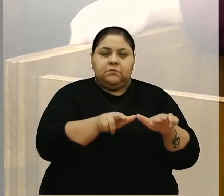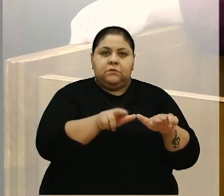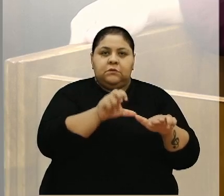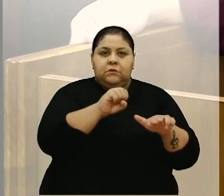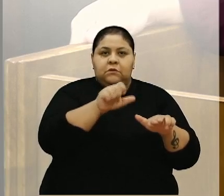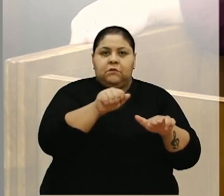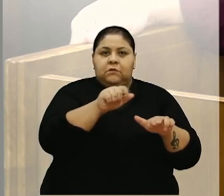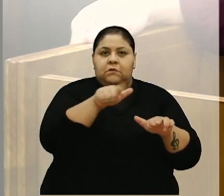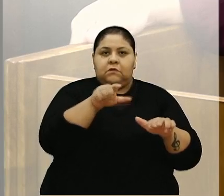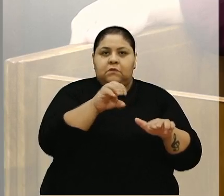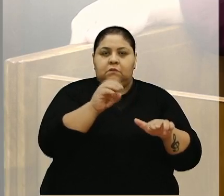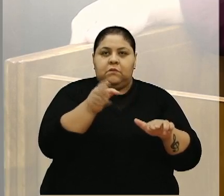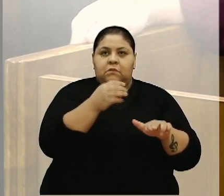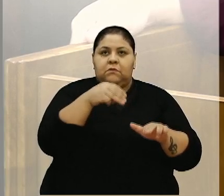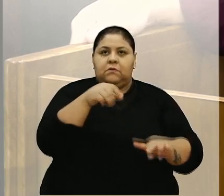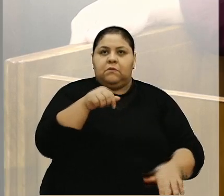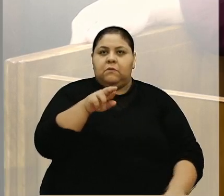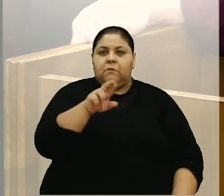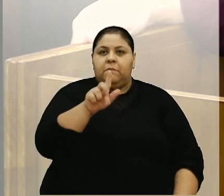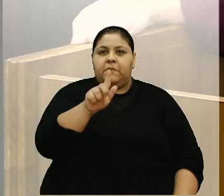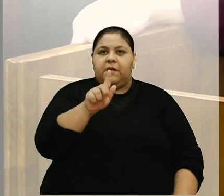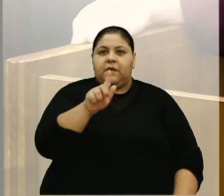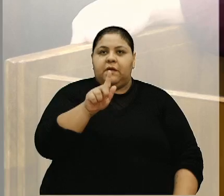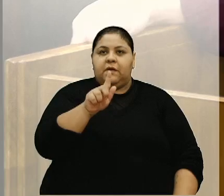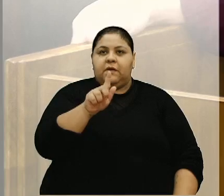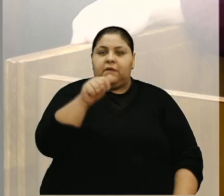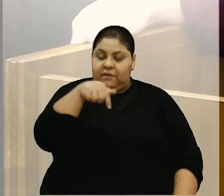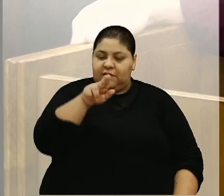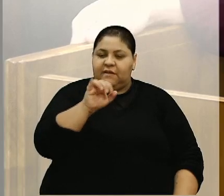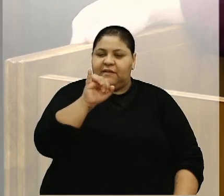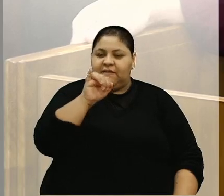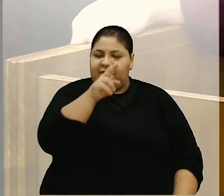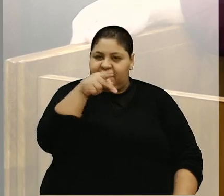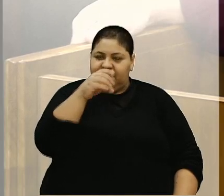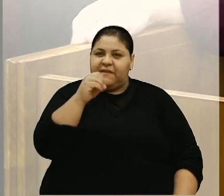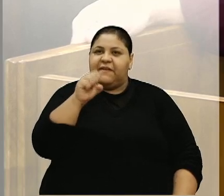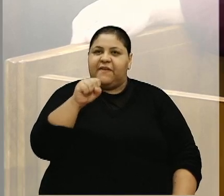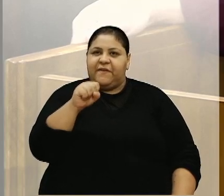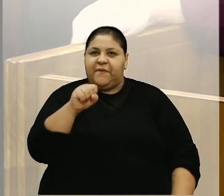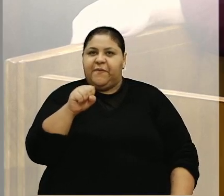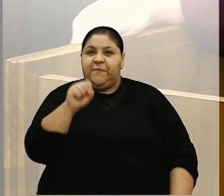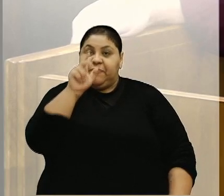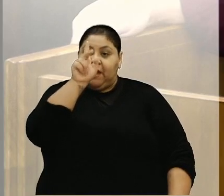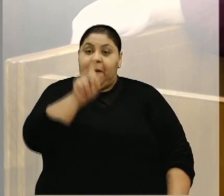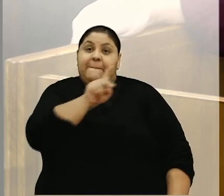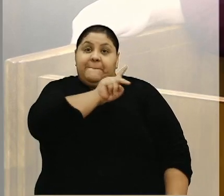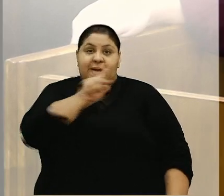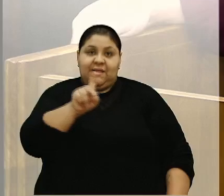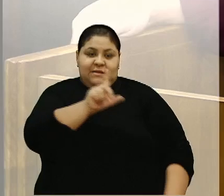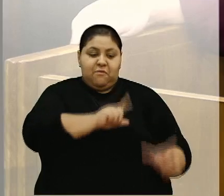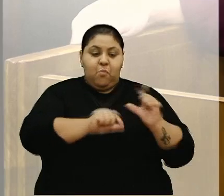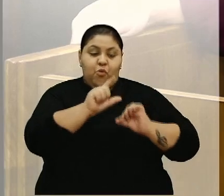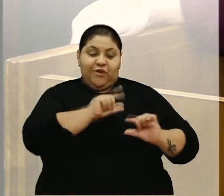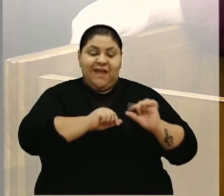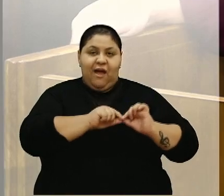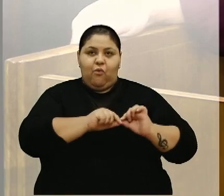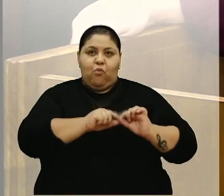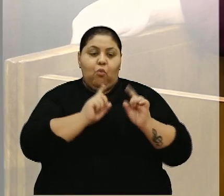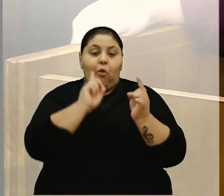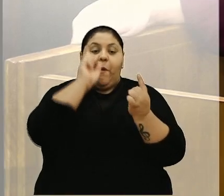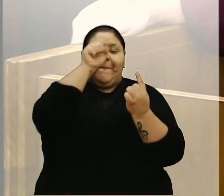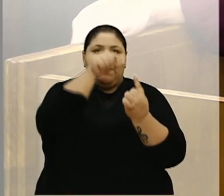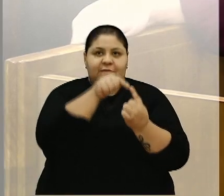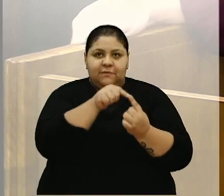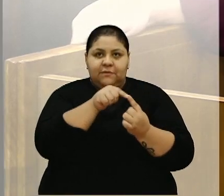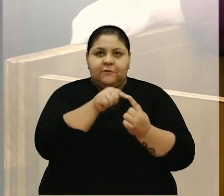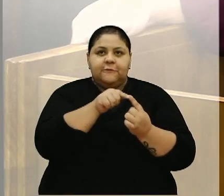é Padre Leonardo Murialdo. E temos que ampliar muito mais, porque o objetivo,